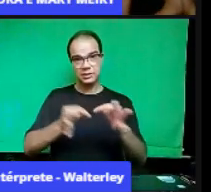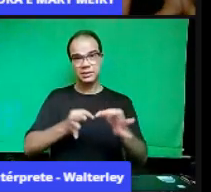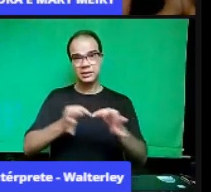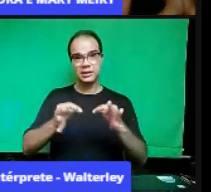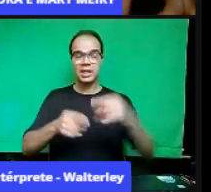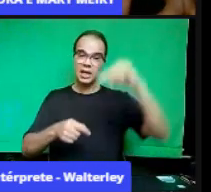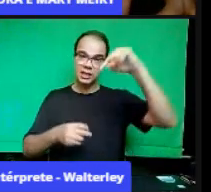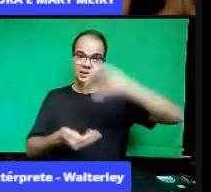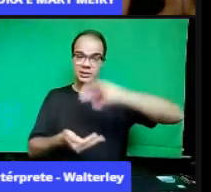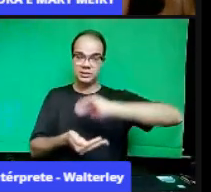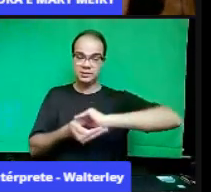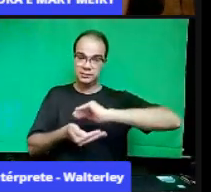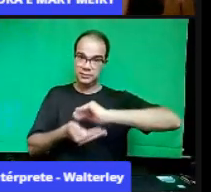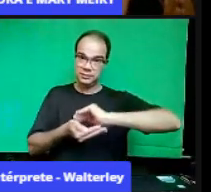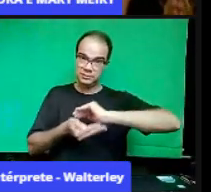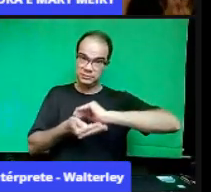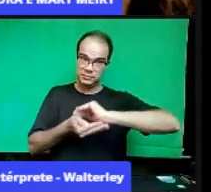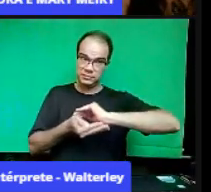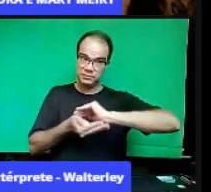Campo Grande,